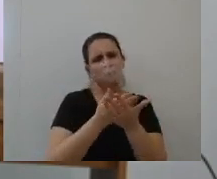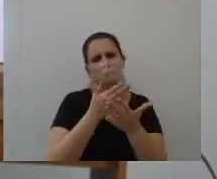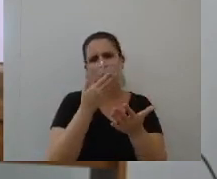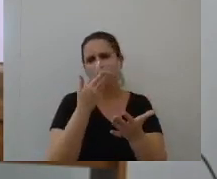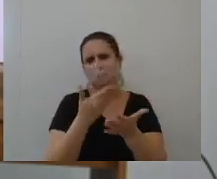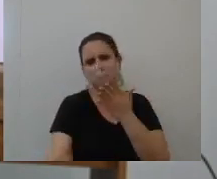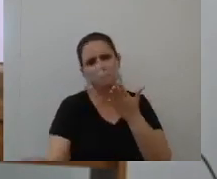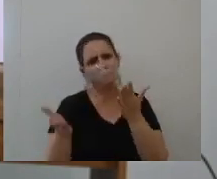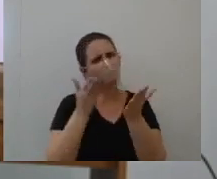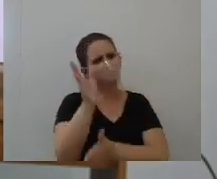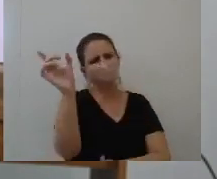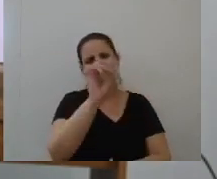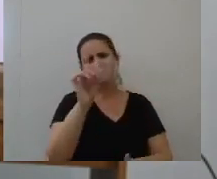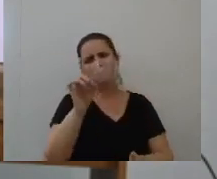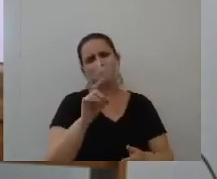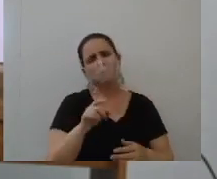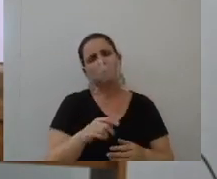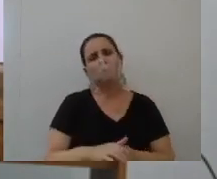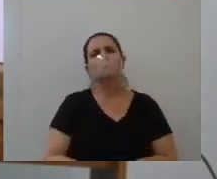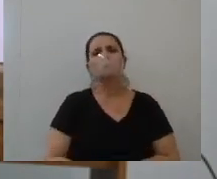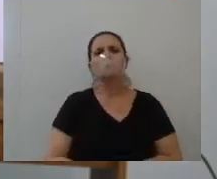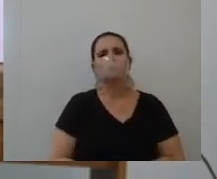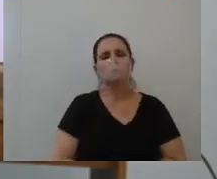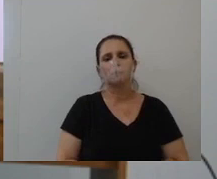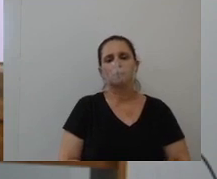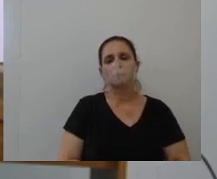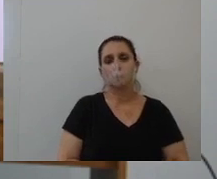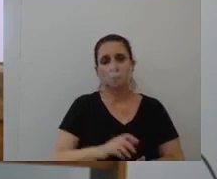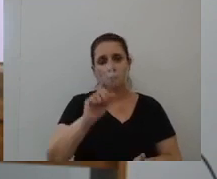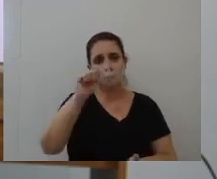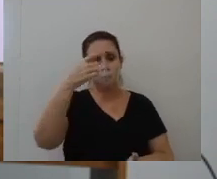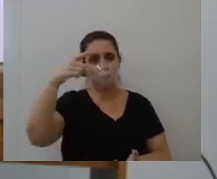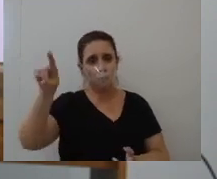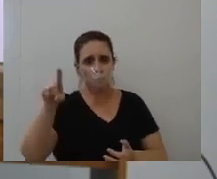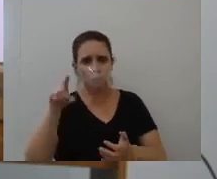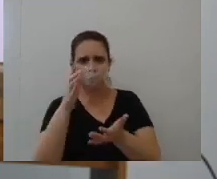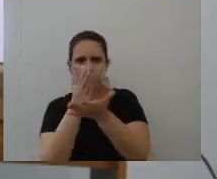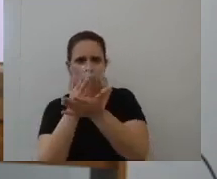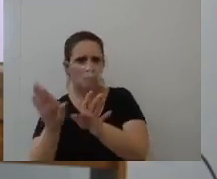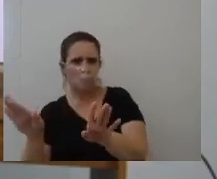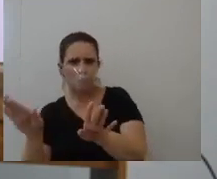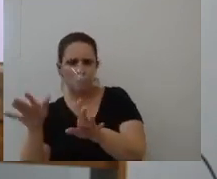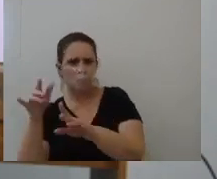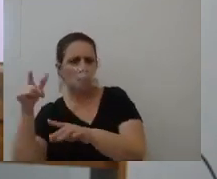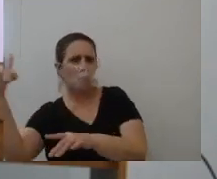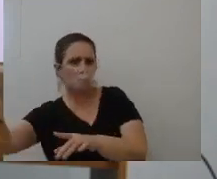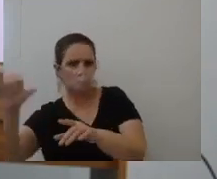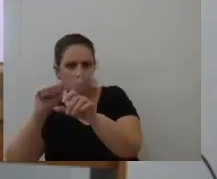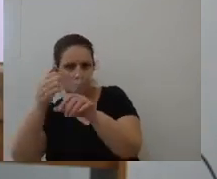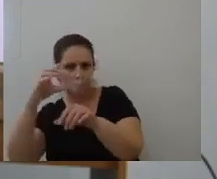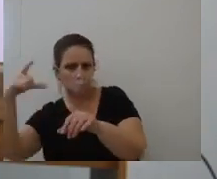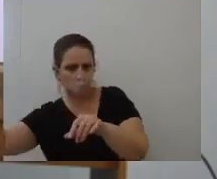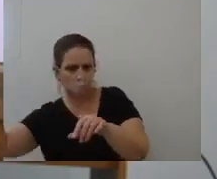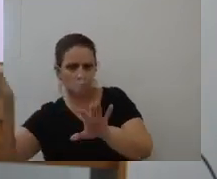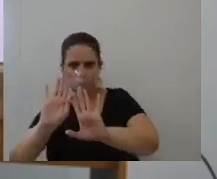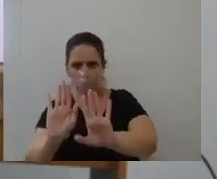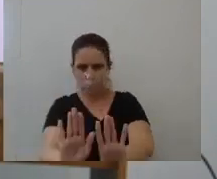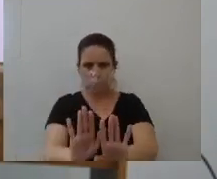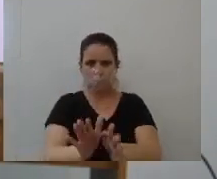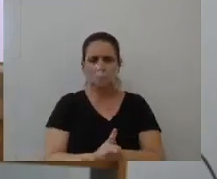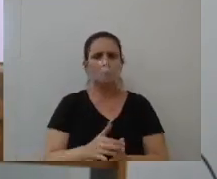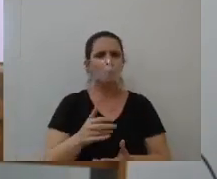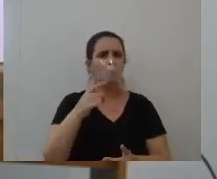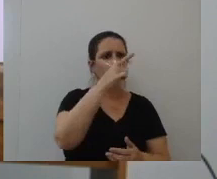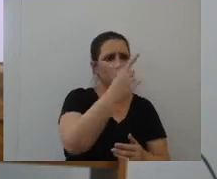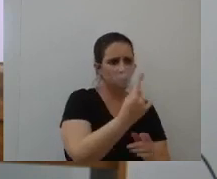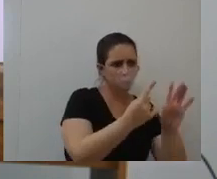né? Mas pode acontecer, viu? Olha, uma ação não elimina a outra. Percebe? Uma ação não tem o